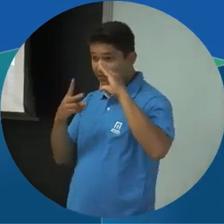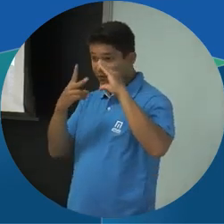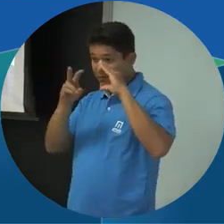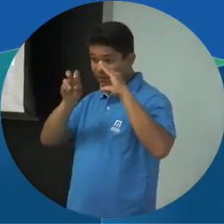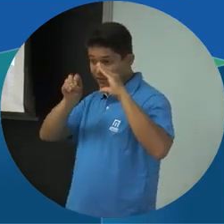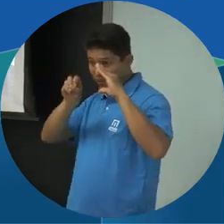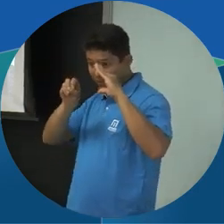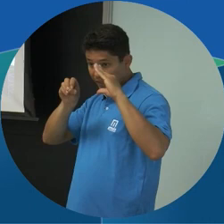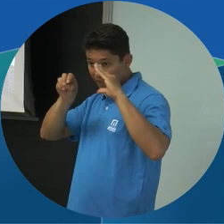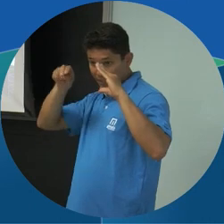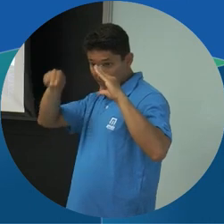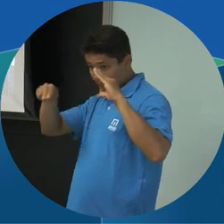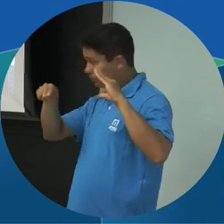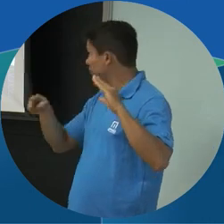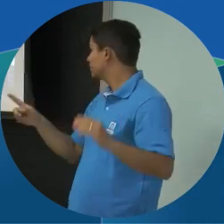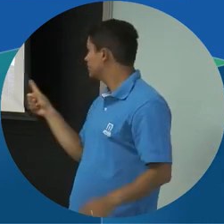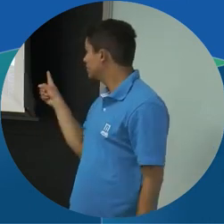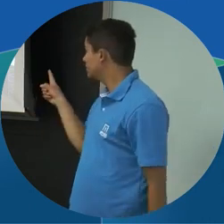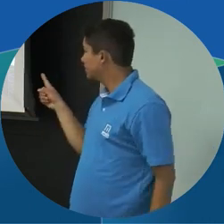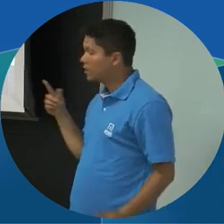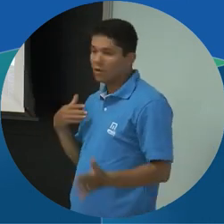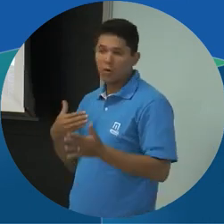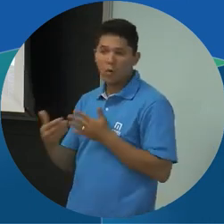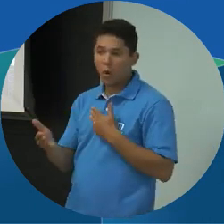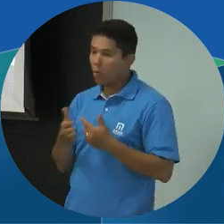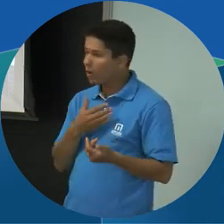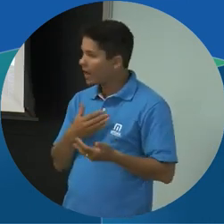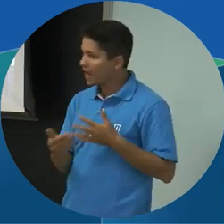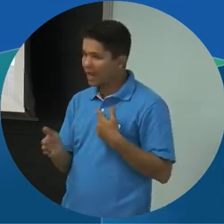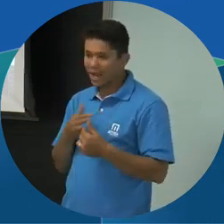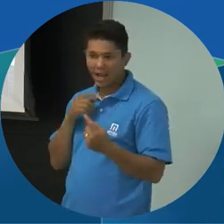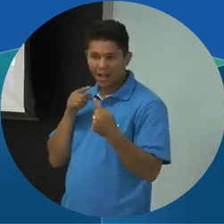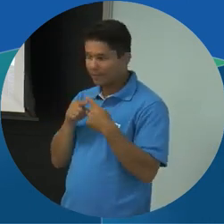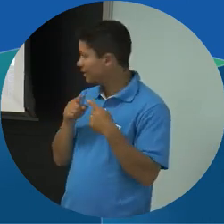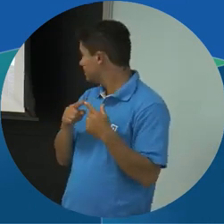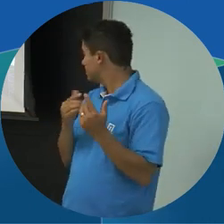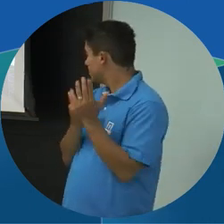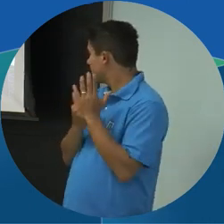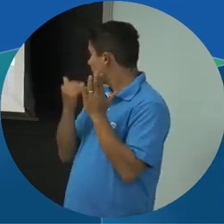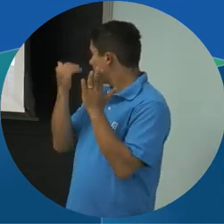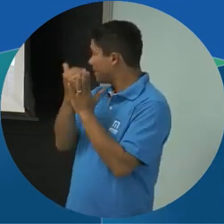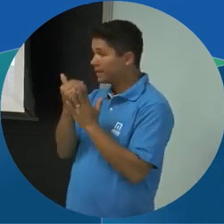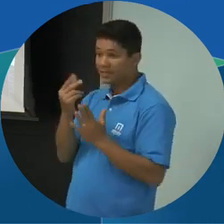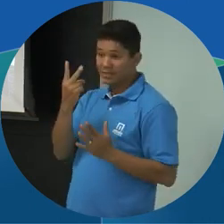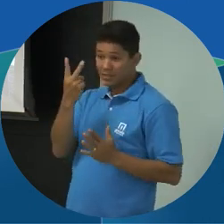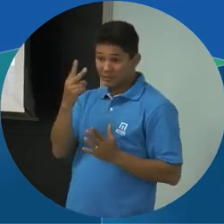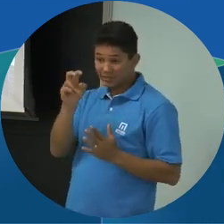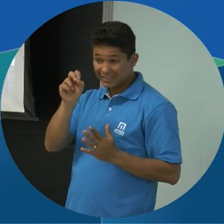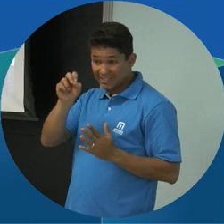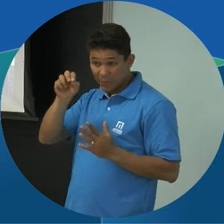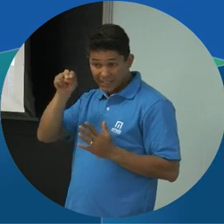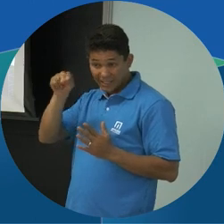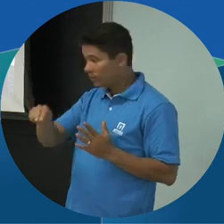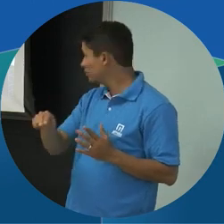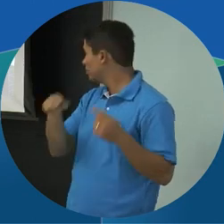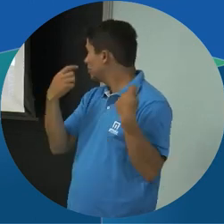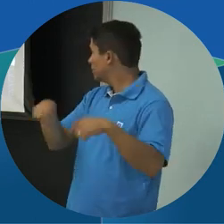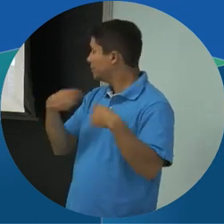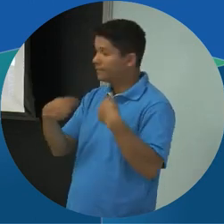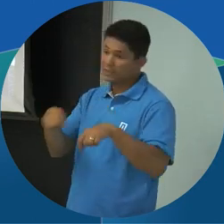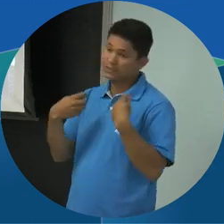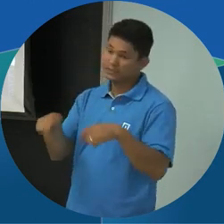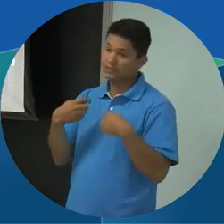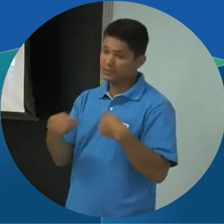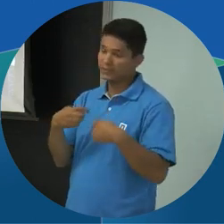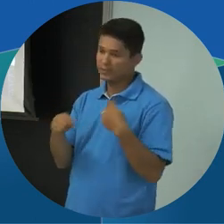a recomendação já é que qualquer tipo de aplicação superior a 250 newtons deve ser feita com